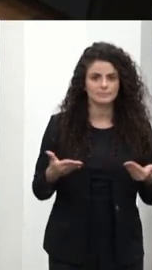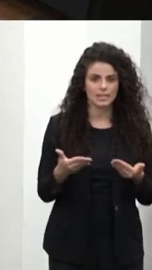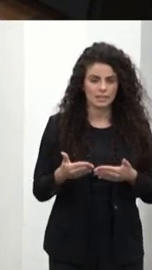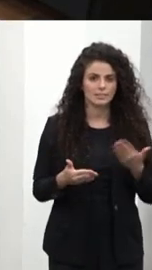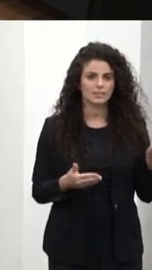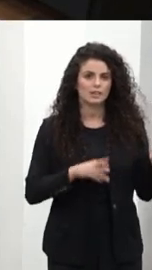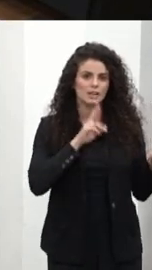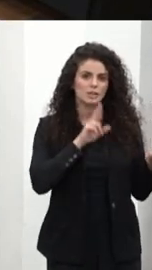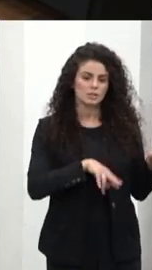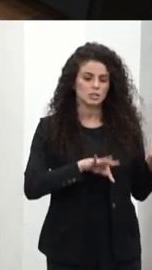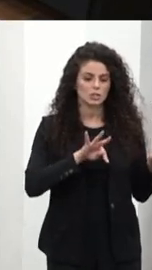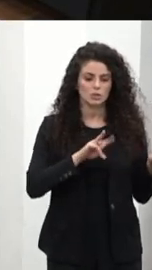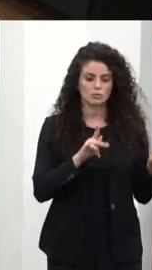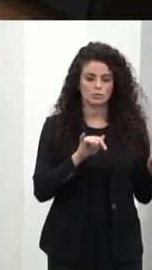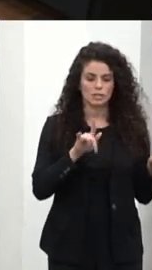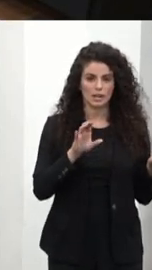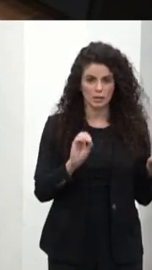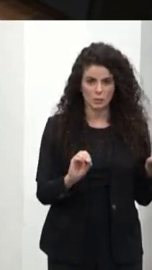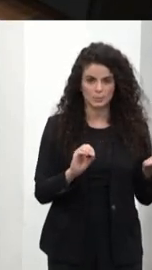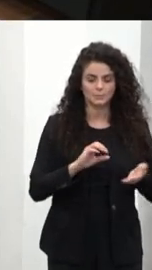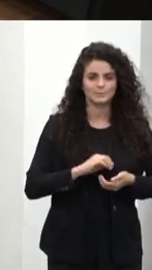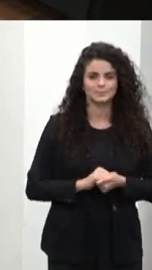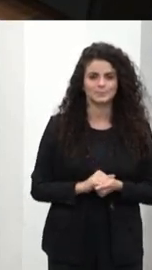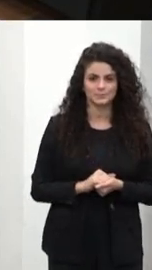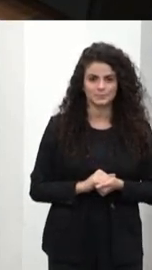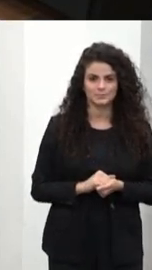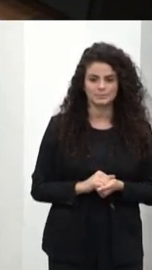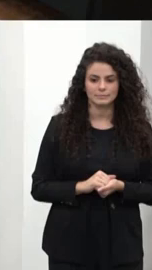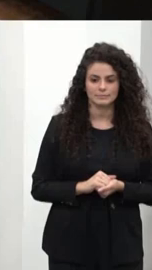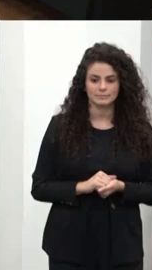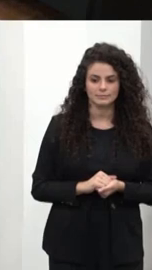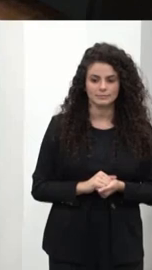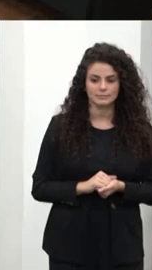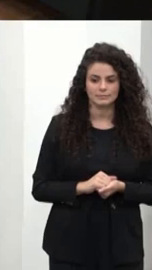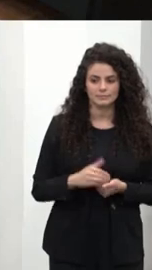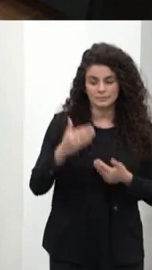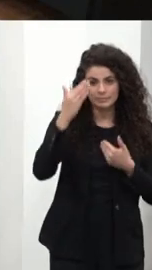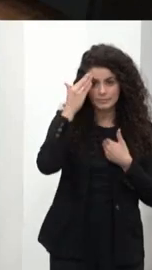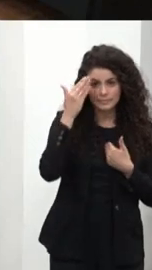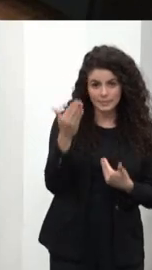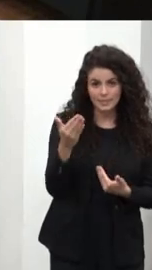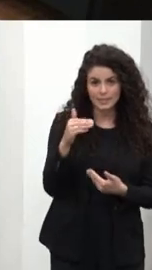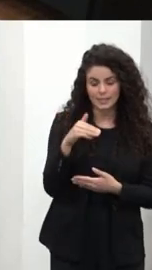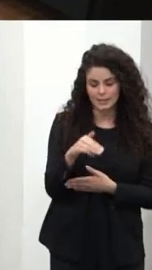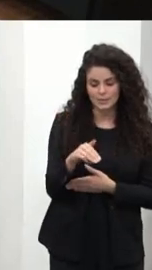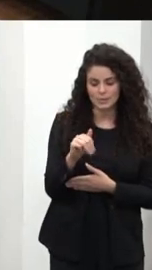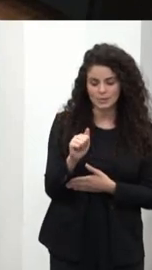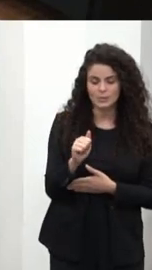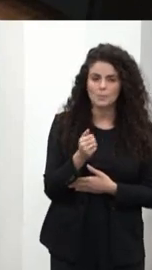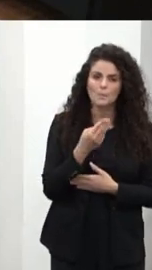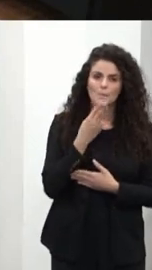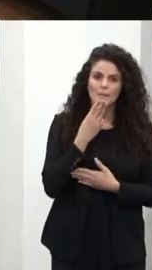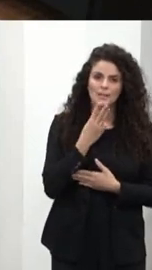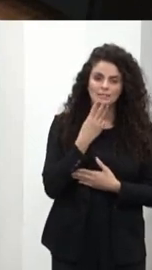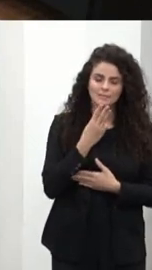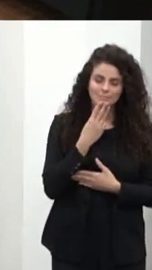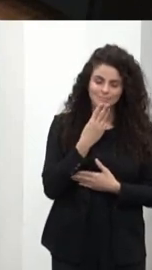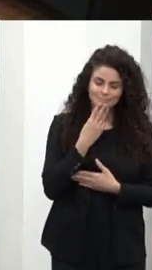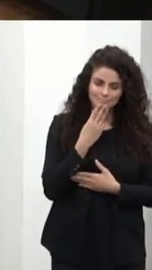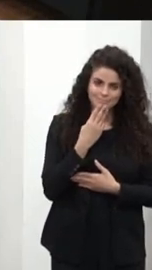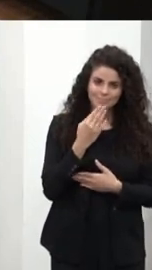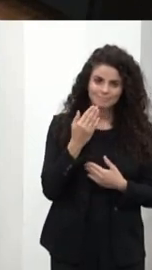Tiago Obrigado Marquito eu acho que foi muito feliz a sua lembrança né da